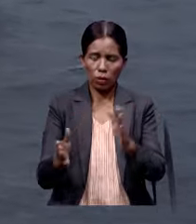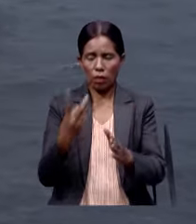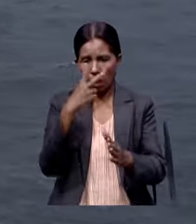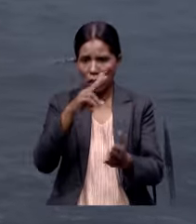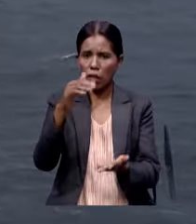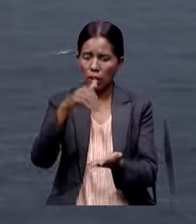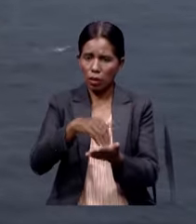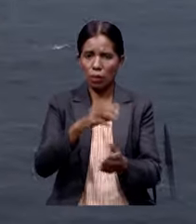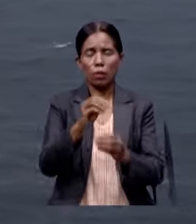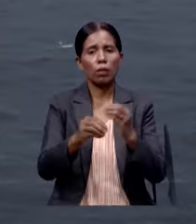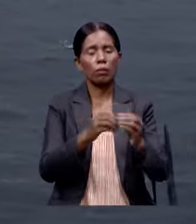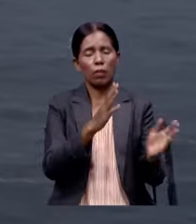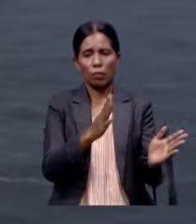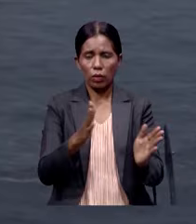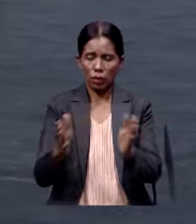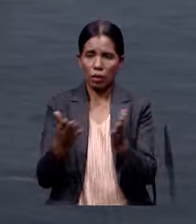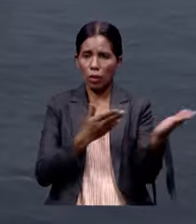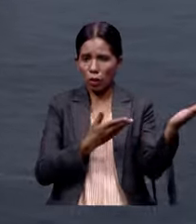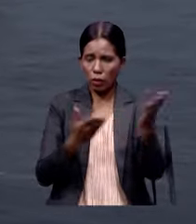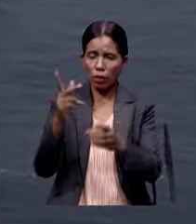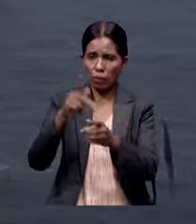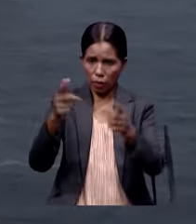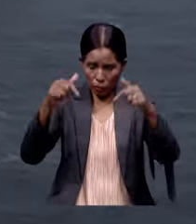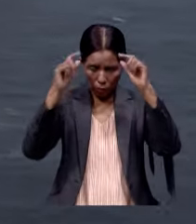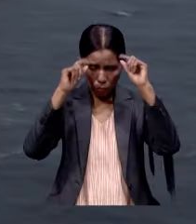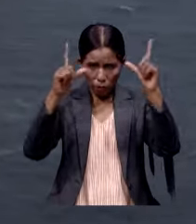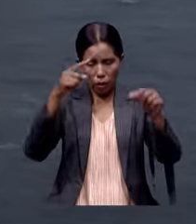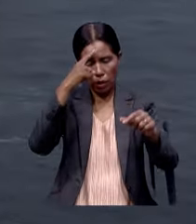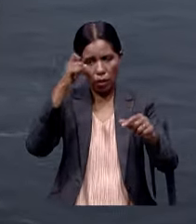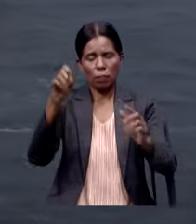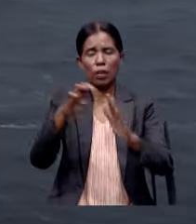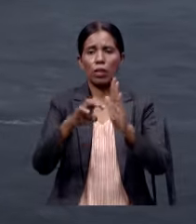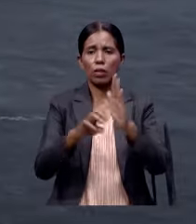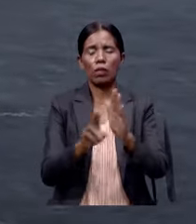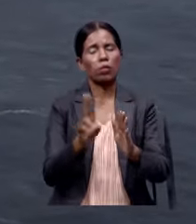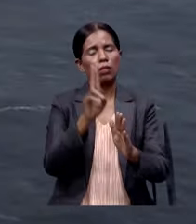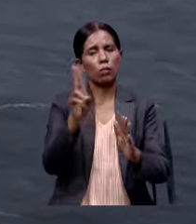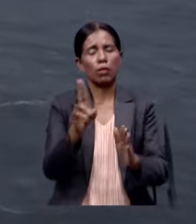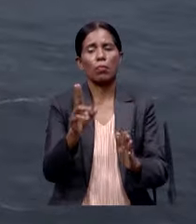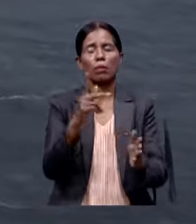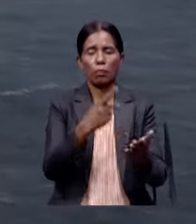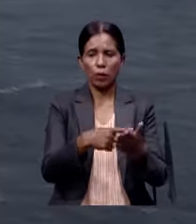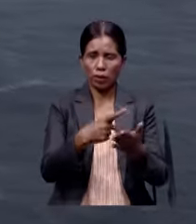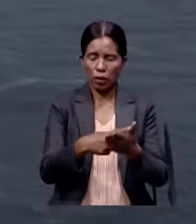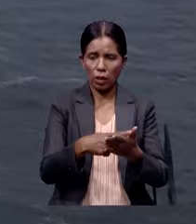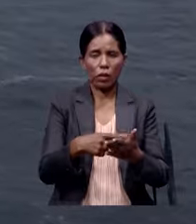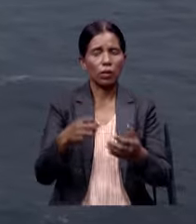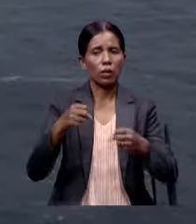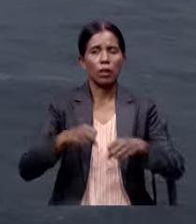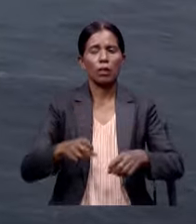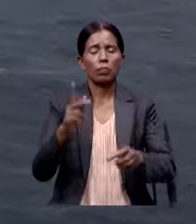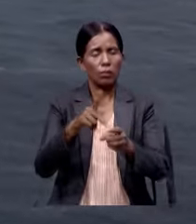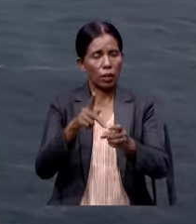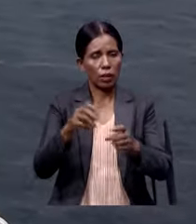evaluação ba processo da Dacadoras mai Timor-Leste, também está do gasto ao Sambarac ba projeto Tassimane, mas bem, lá ia certeza para